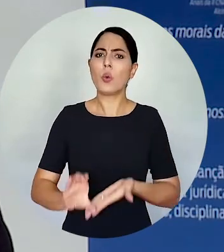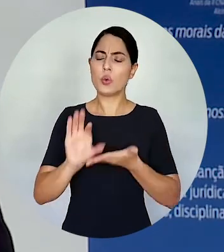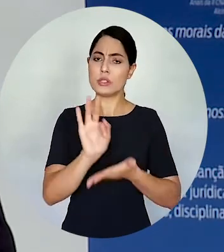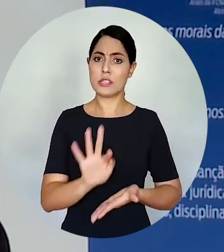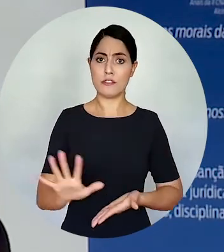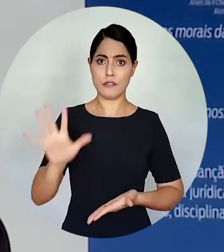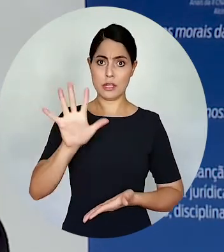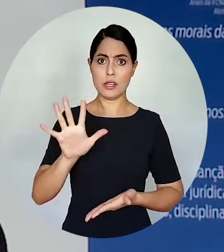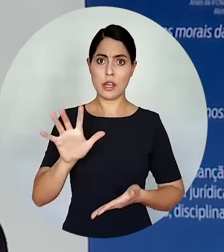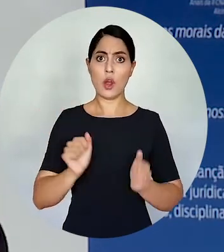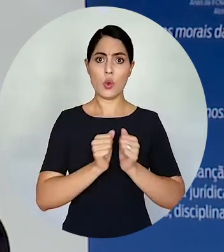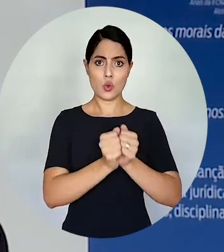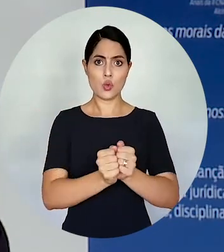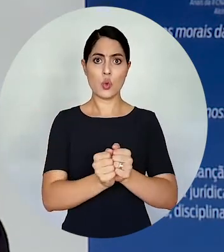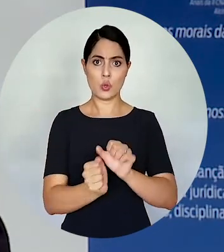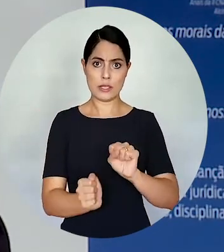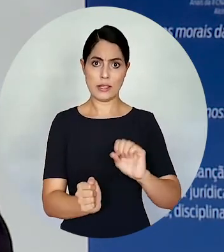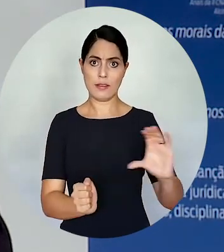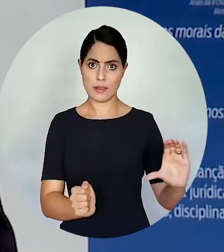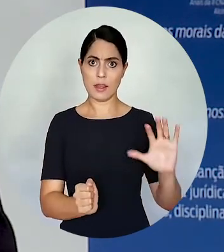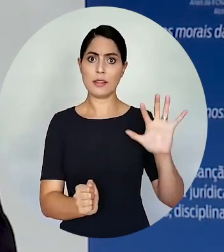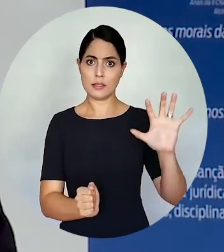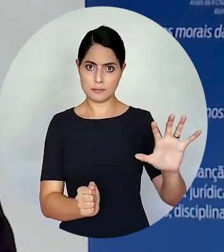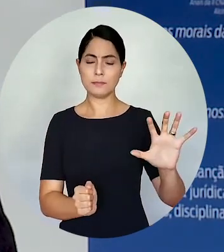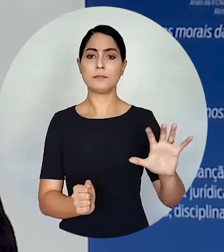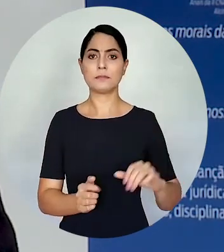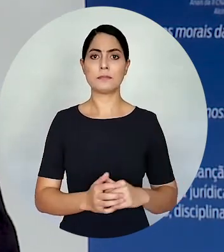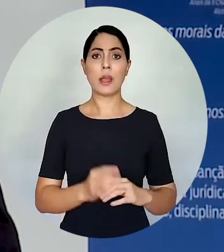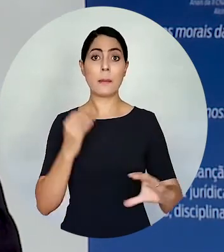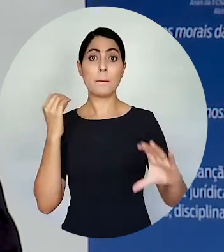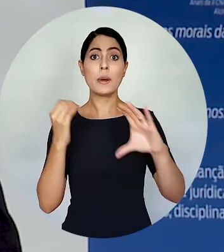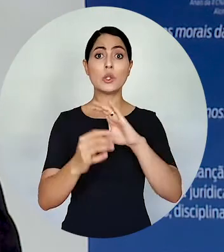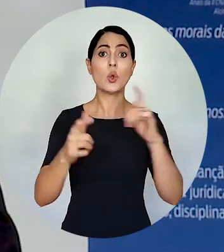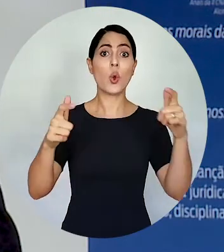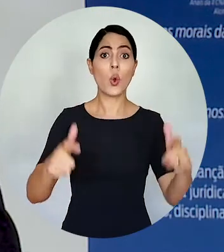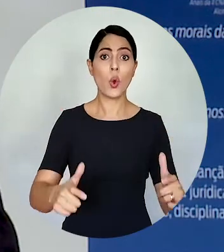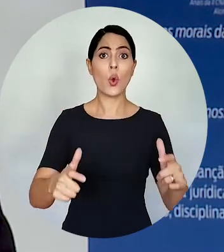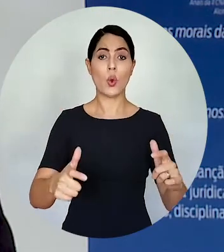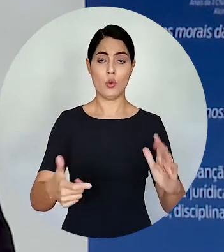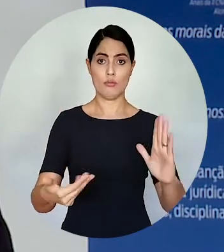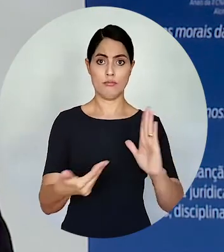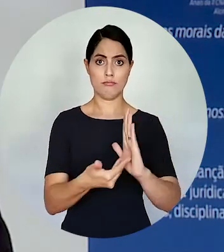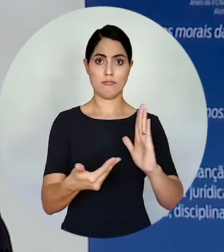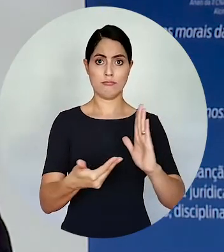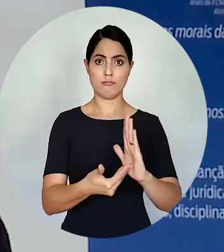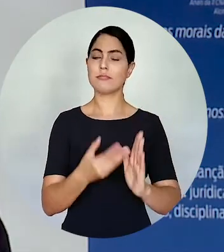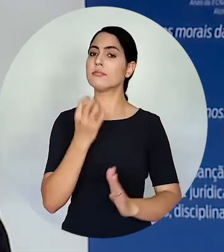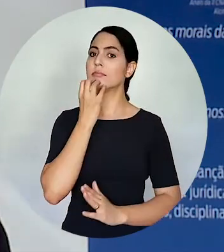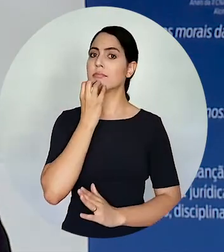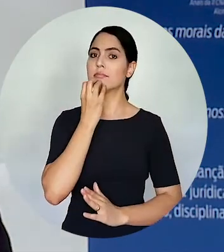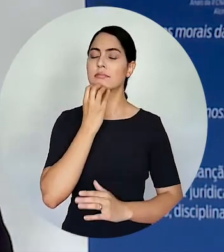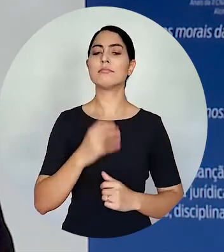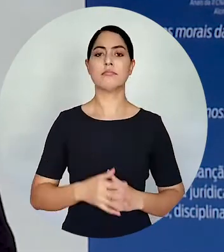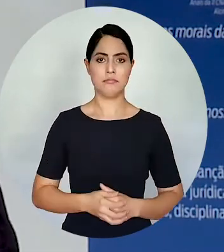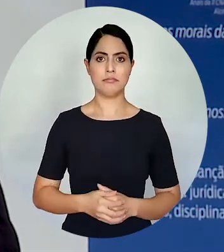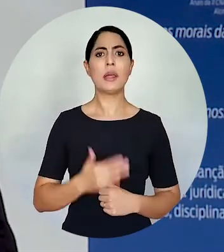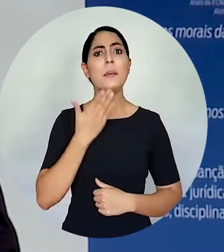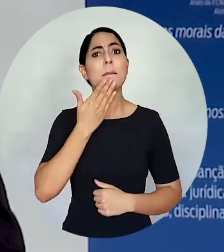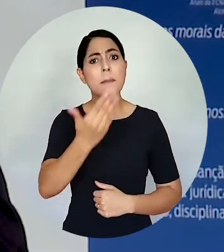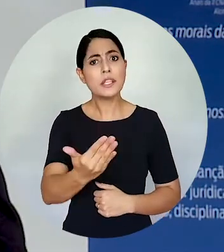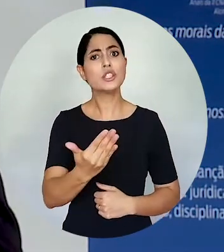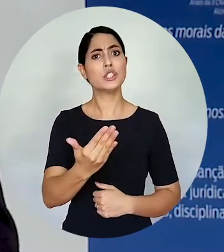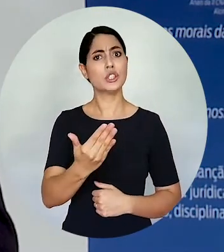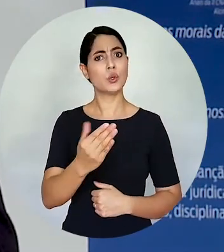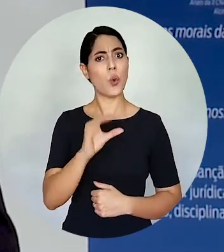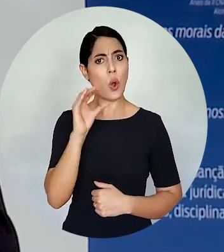juntamente com a Seccional de Santa Catarina, encaminhou ofício ao presidente da Câmara dos Deputados, Rodrigo Maia,